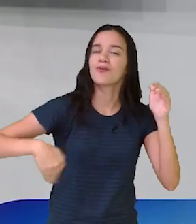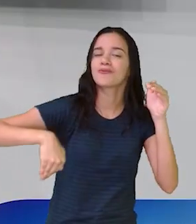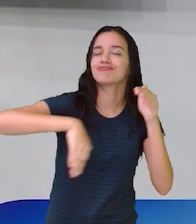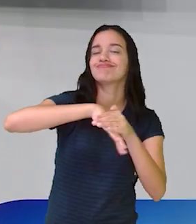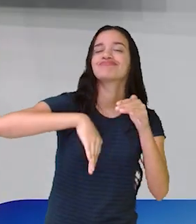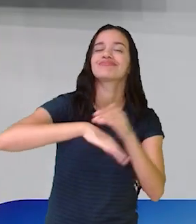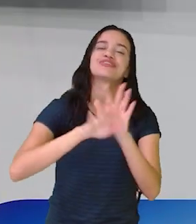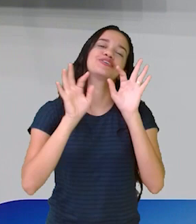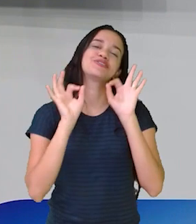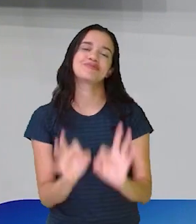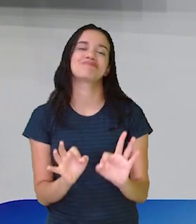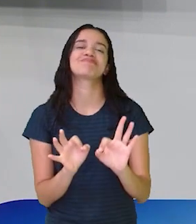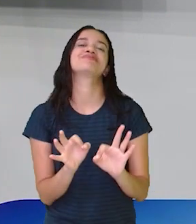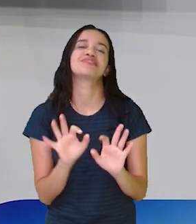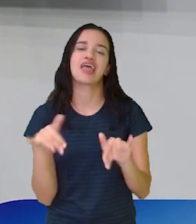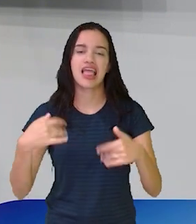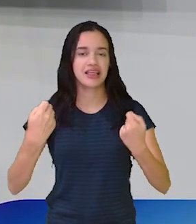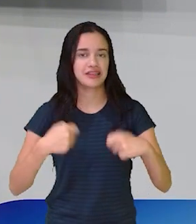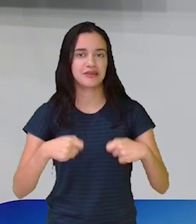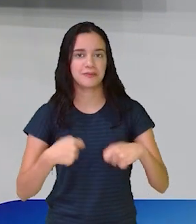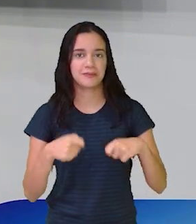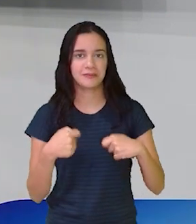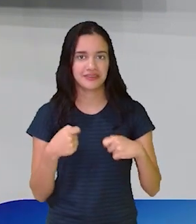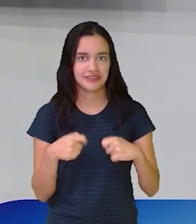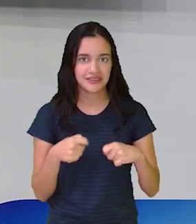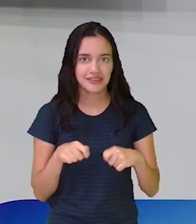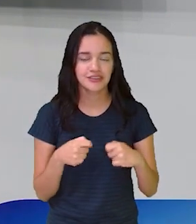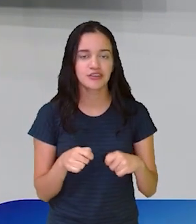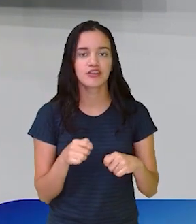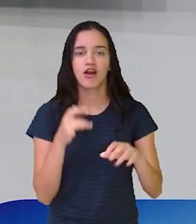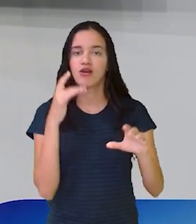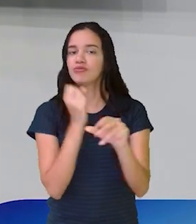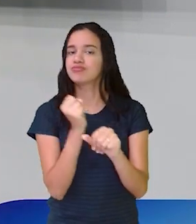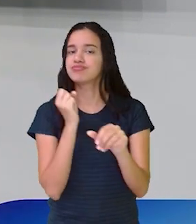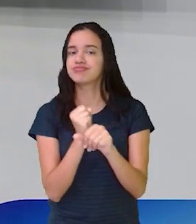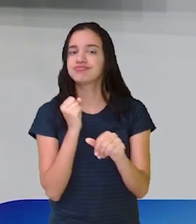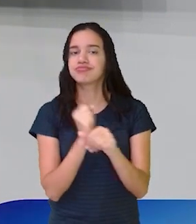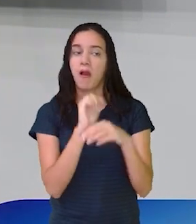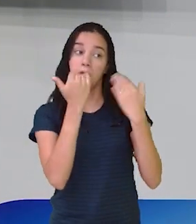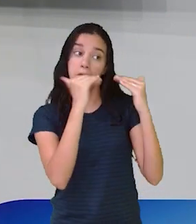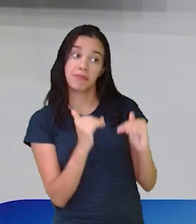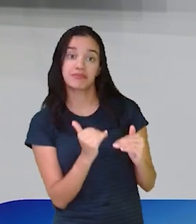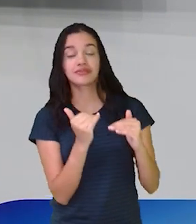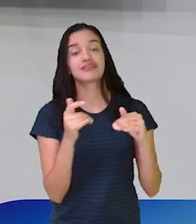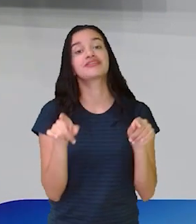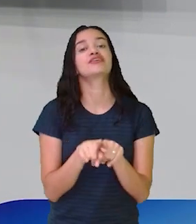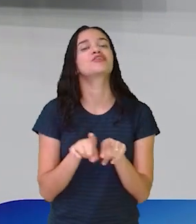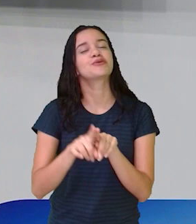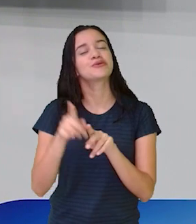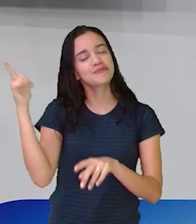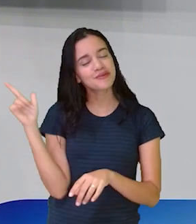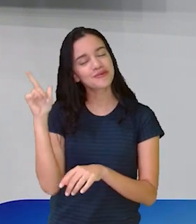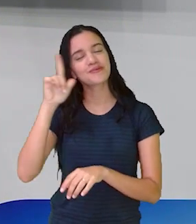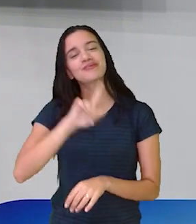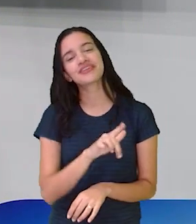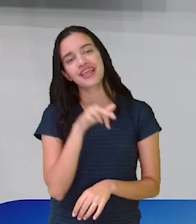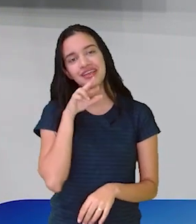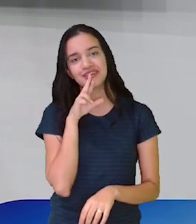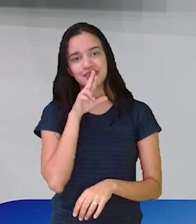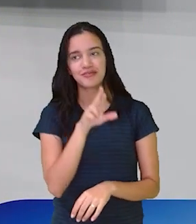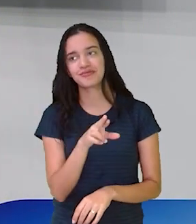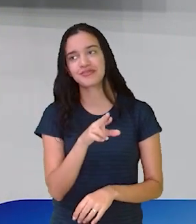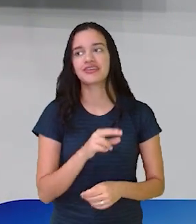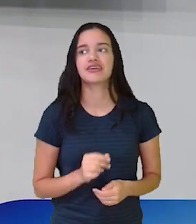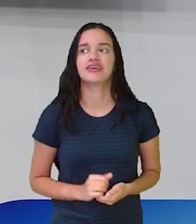gol, com certeza que nem precisou de VAR, marcou o gol de placa e conseguiu responder